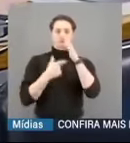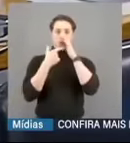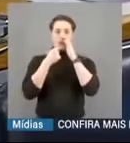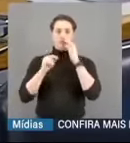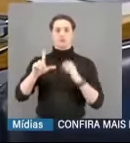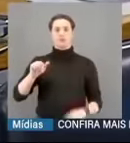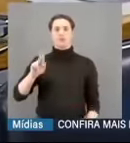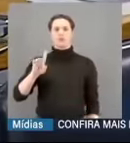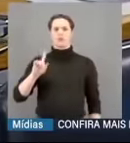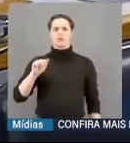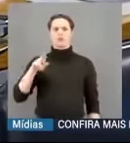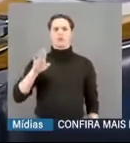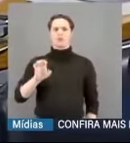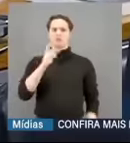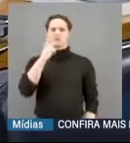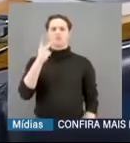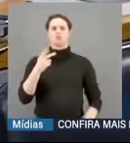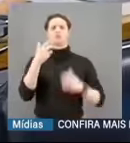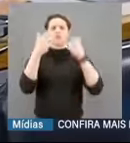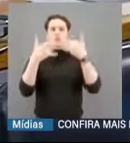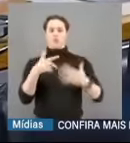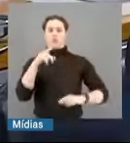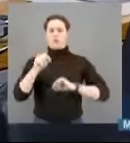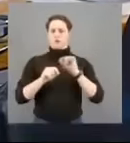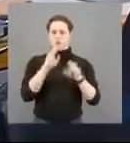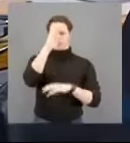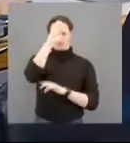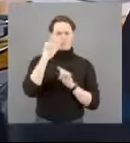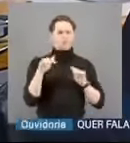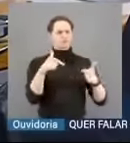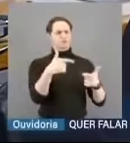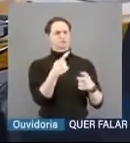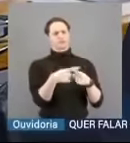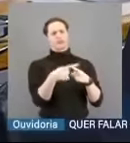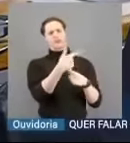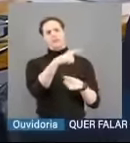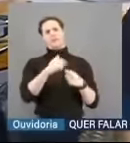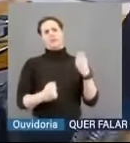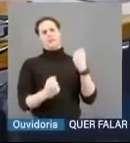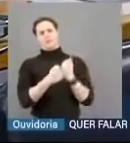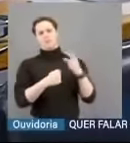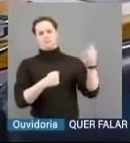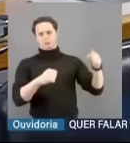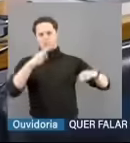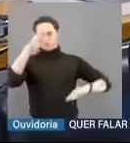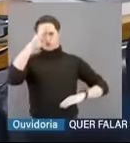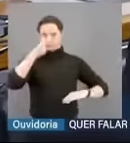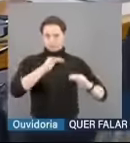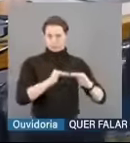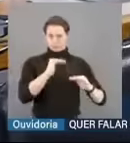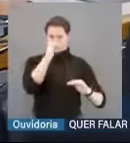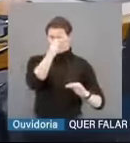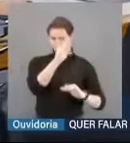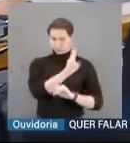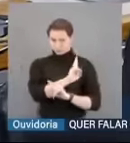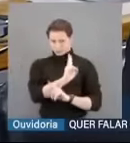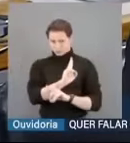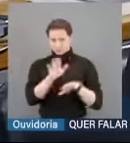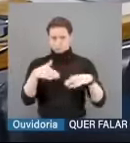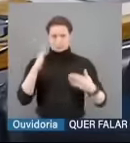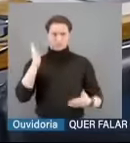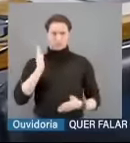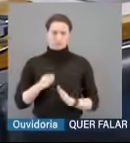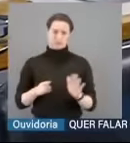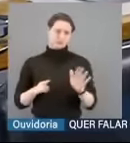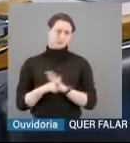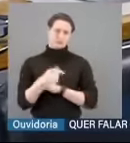assim: o Bolsonaro não vai agir porque ele não tem o apoio do alto comando do Exército. Vários disseram isso aqui. E também já lhe perguntaram, eu não